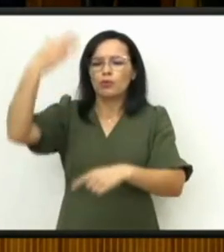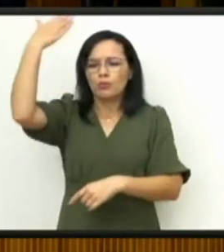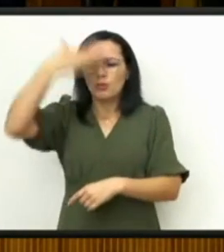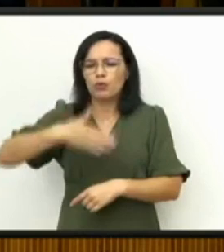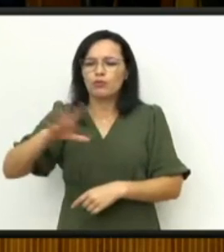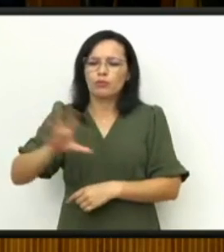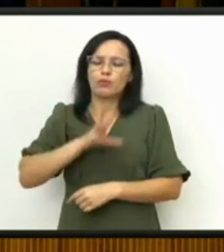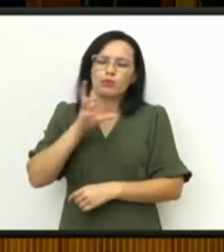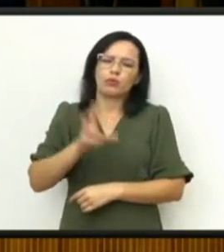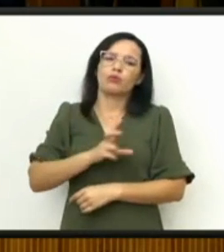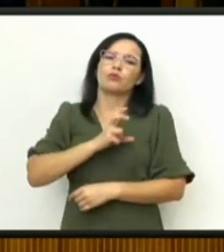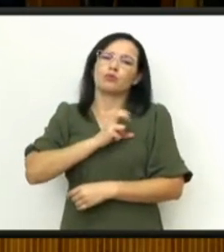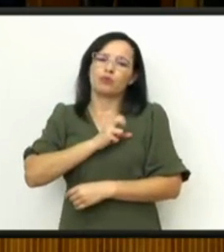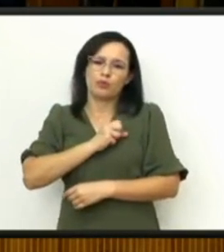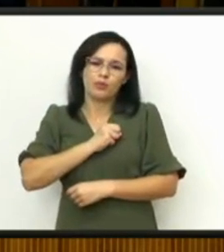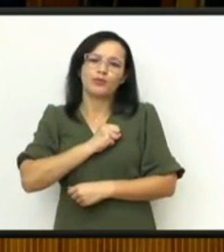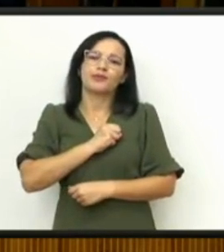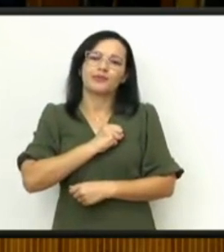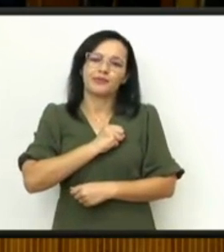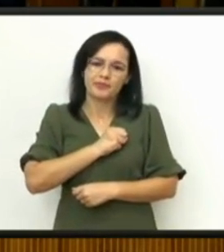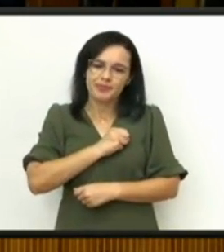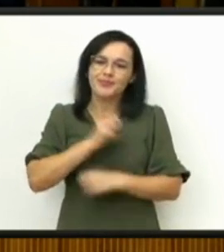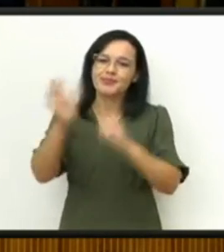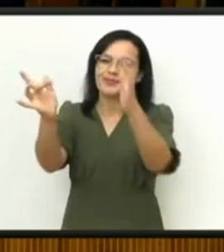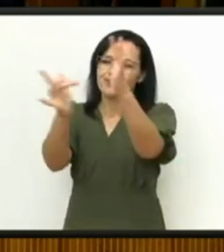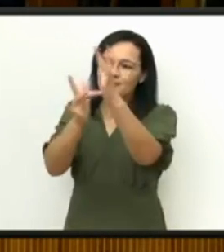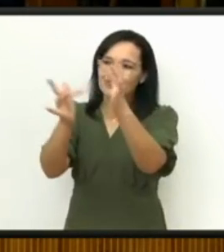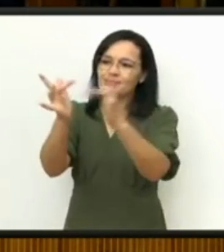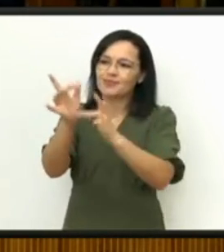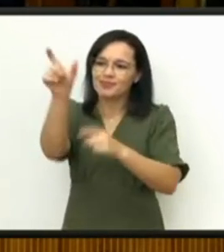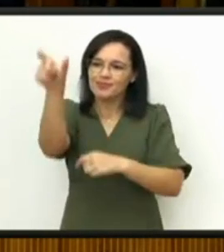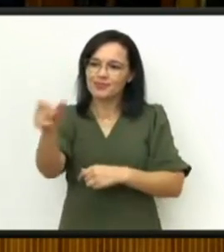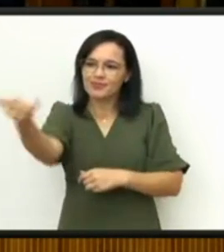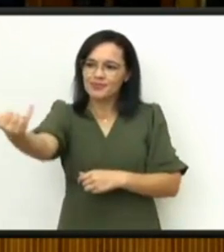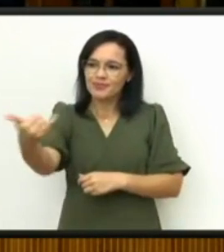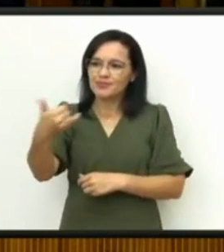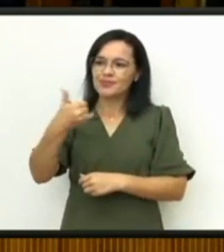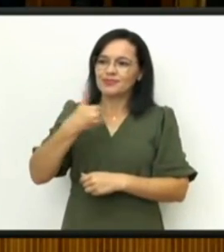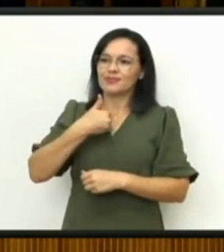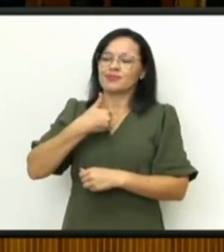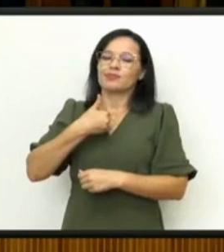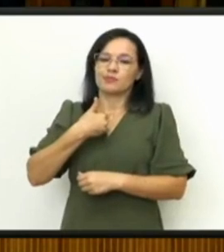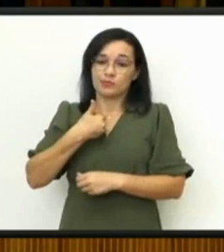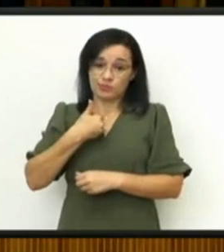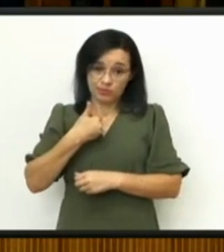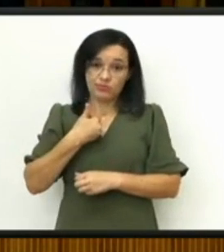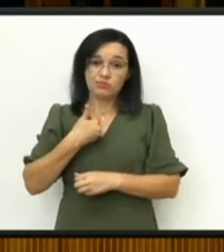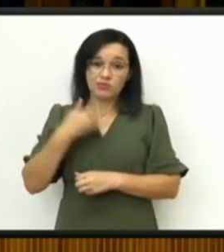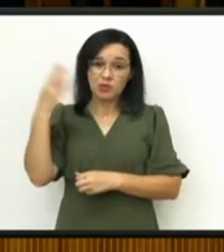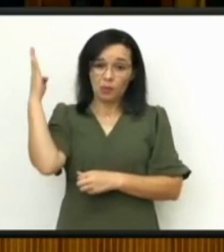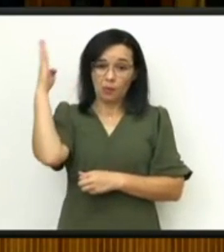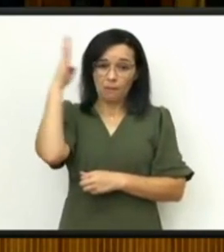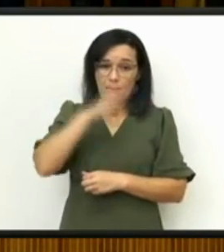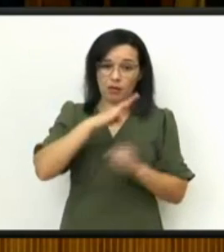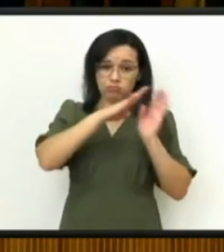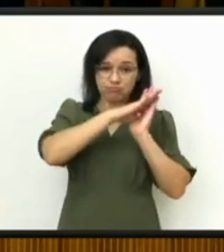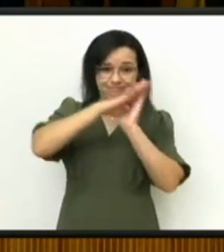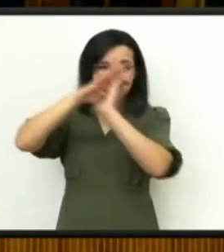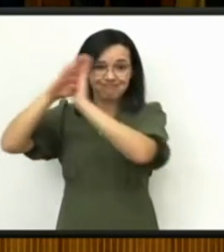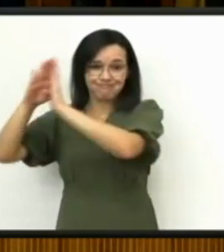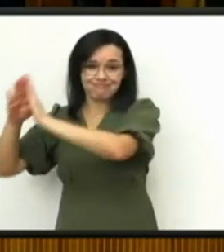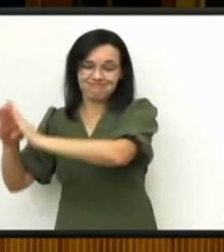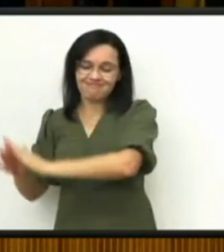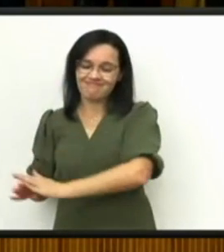pois muito me amou. E vai me dizer que o mal já